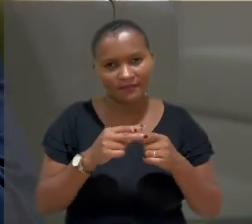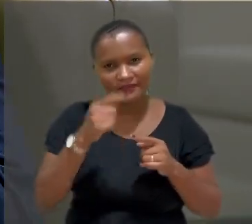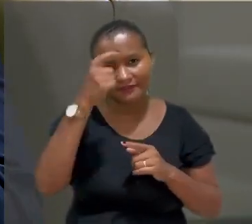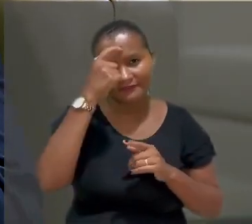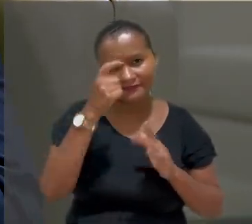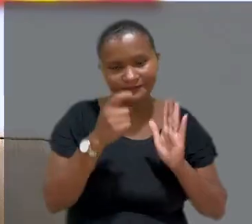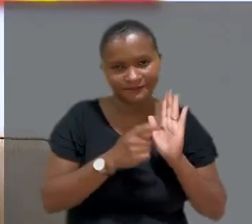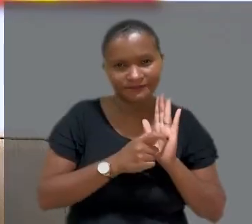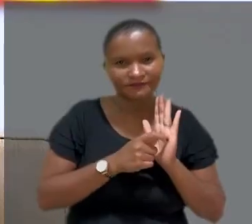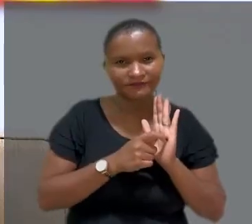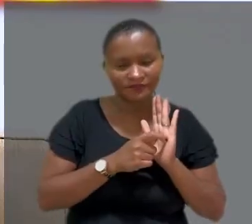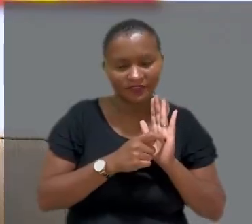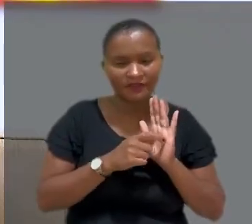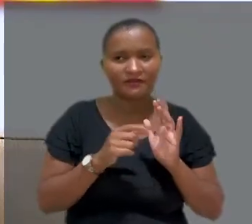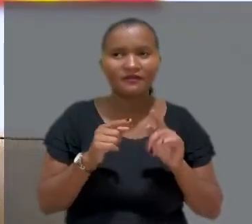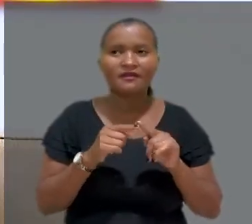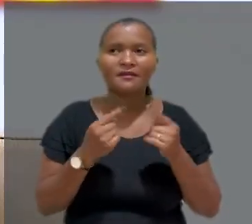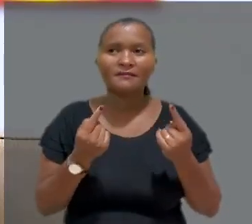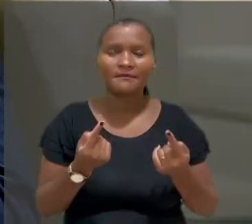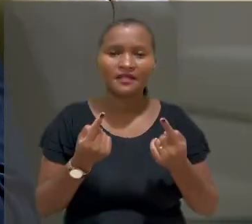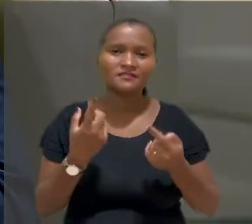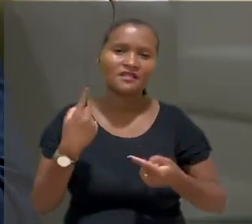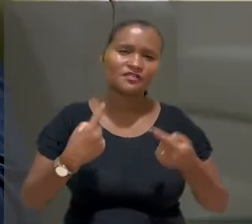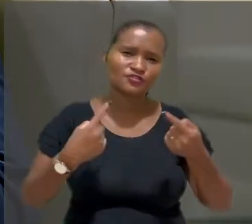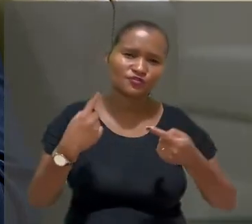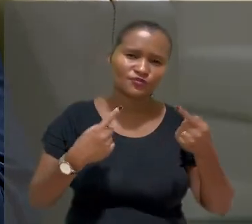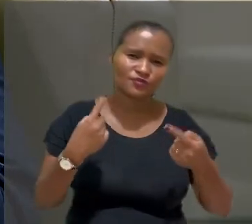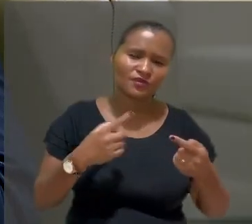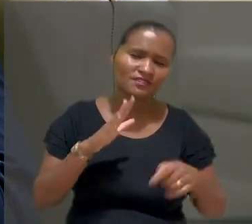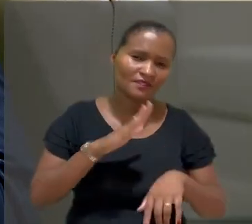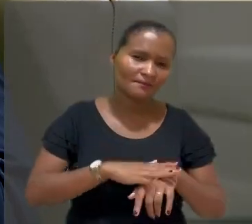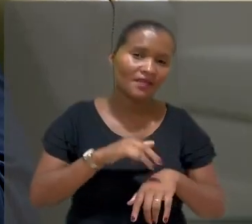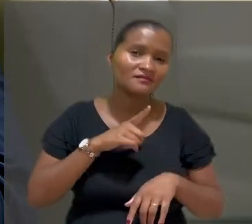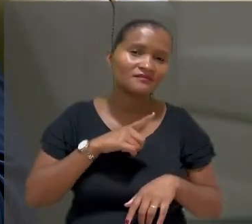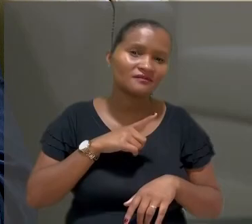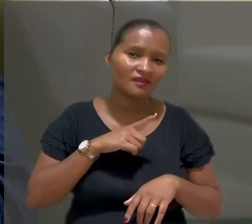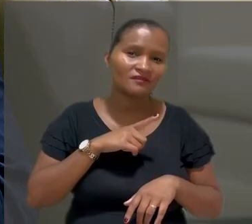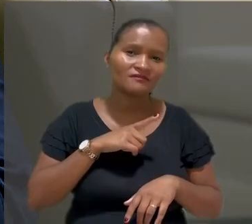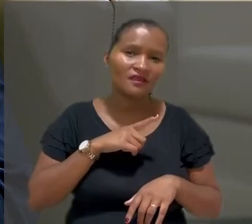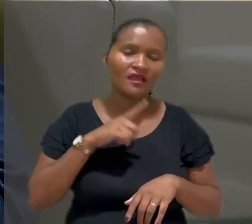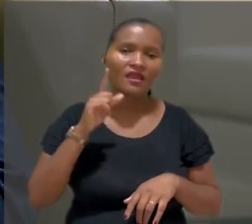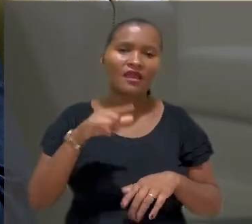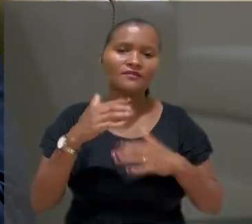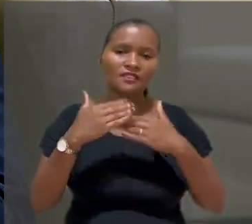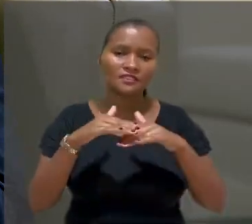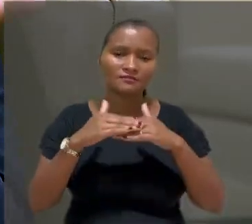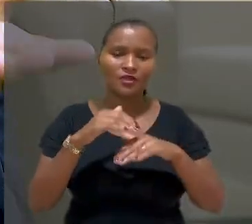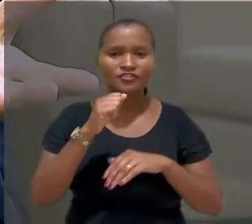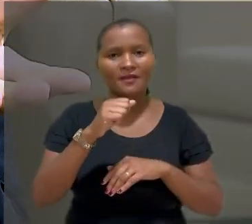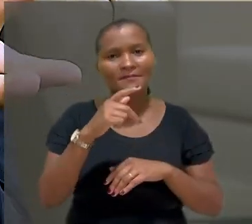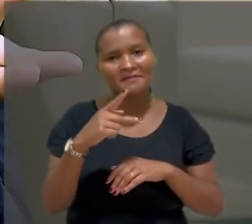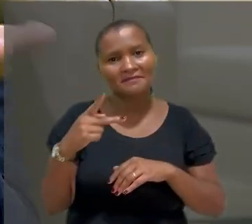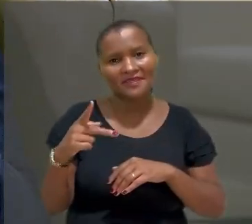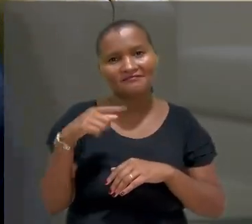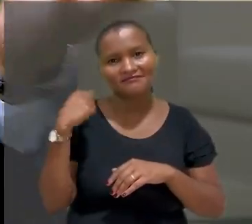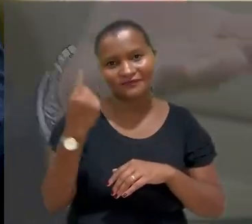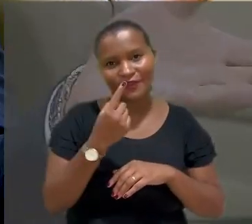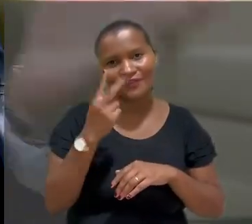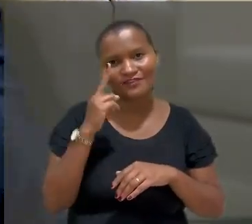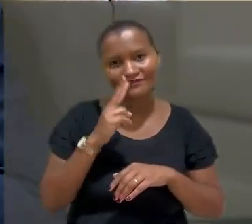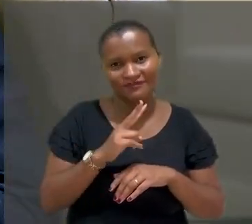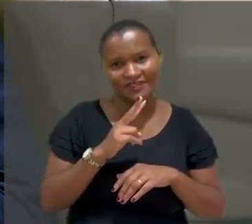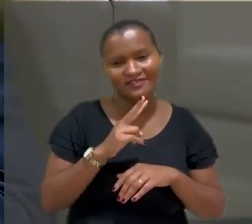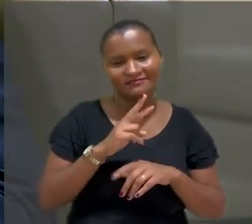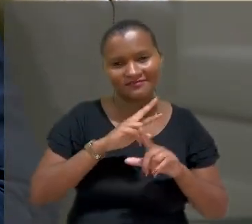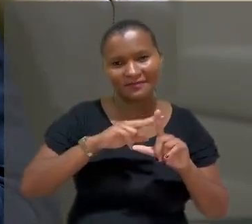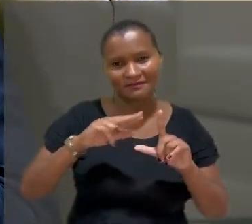direta ferramentas de inteligência artificial. De todo modo, as discussões mais frequentes abordam o transporte por aplicativo, que a gente tem